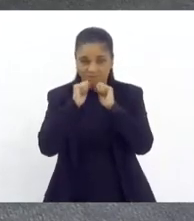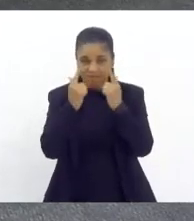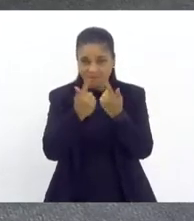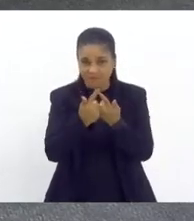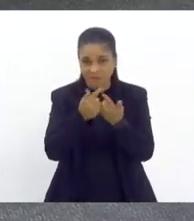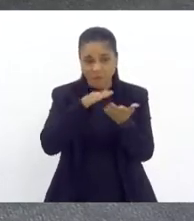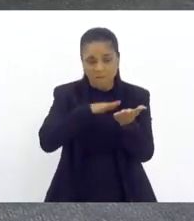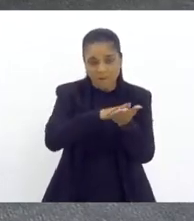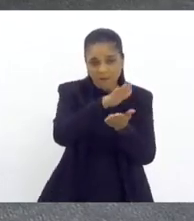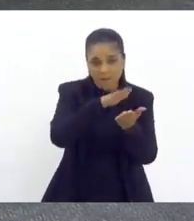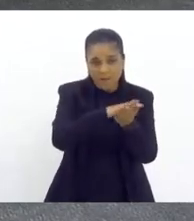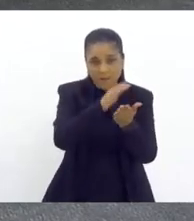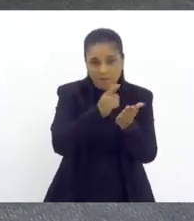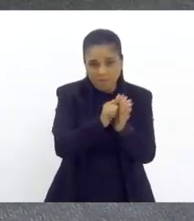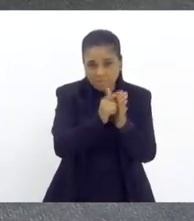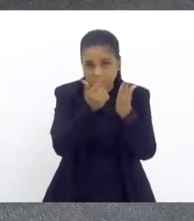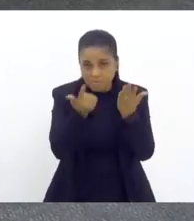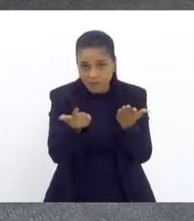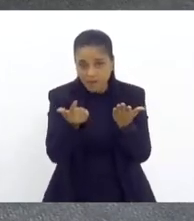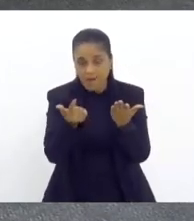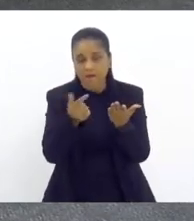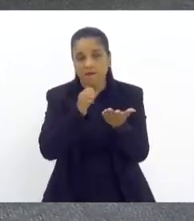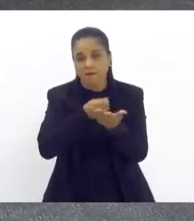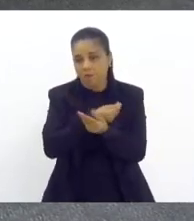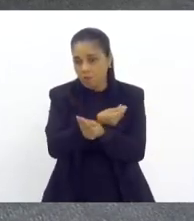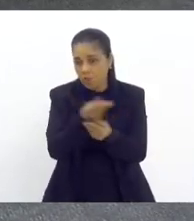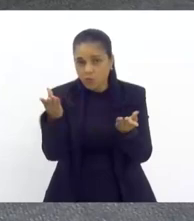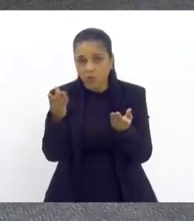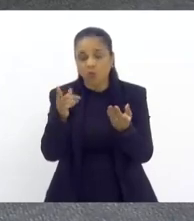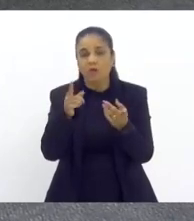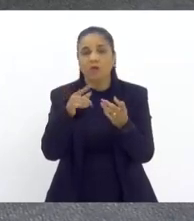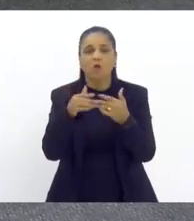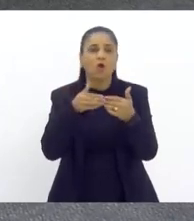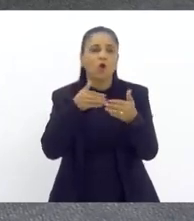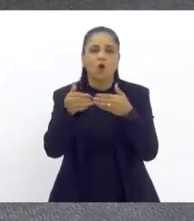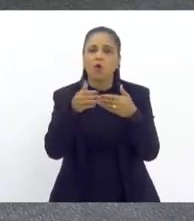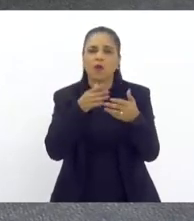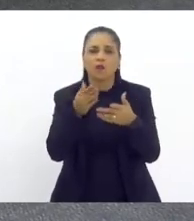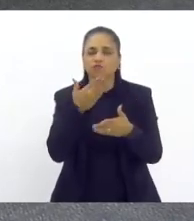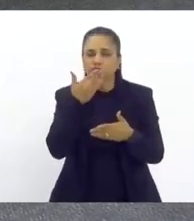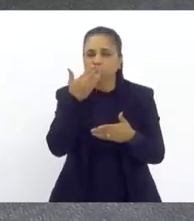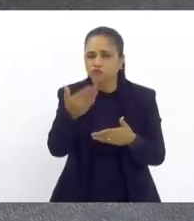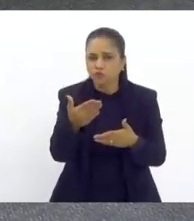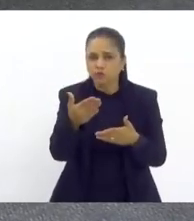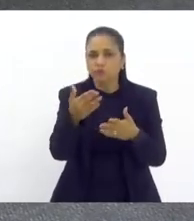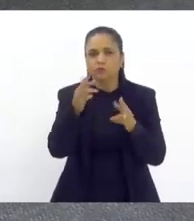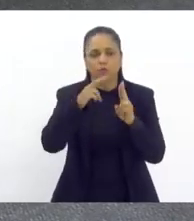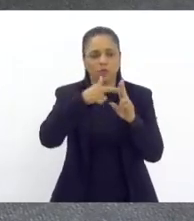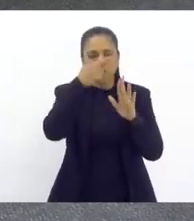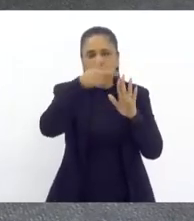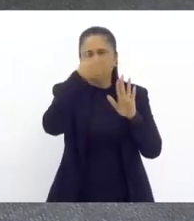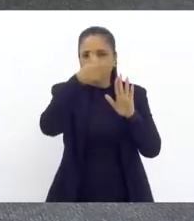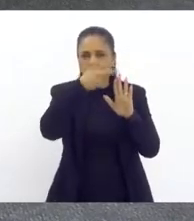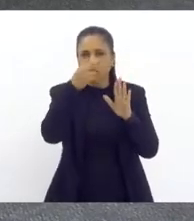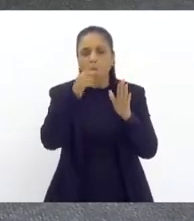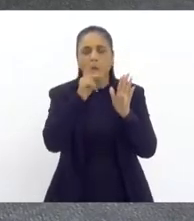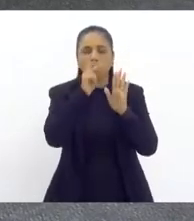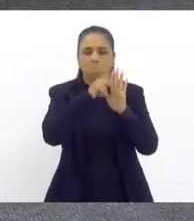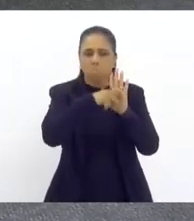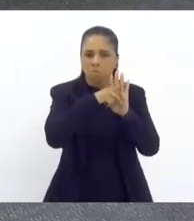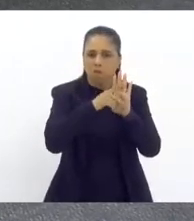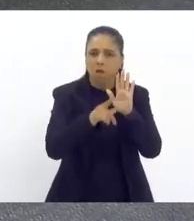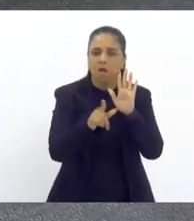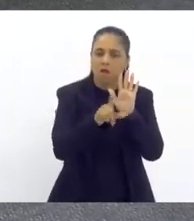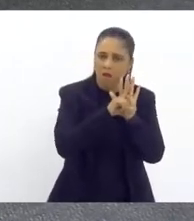na imprensa oficial qualquer tipo de proposição, seja resoluções, seja projetos de lei, independente